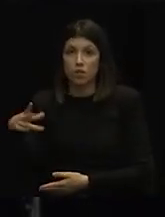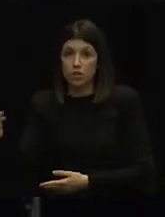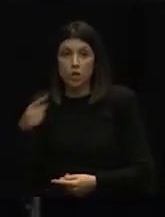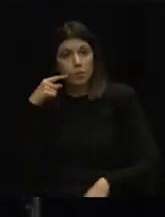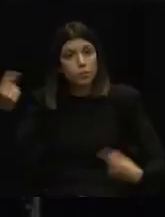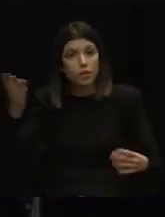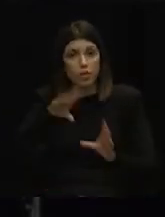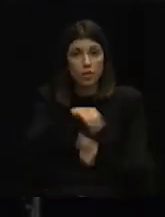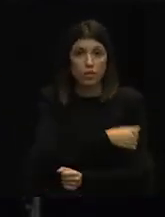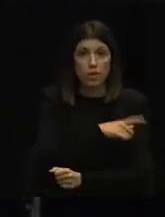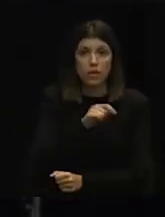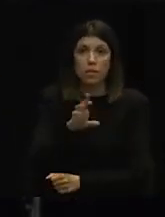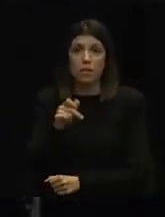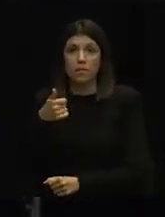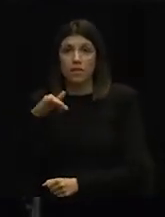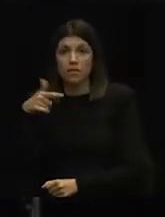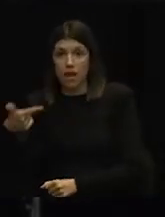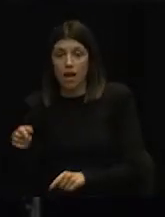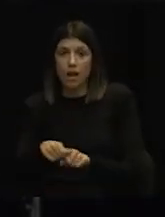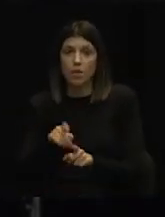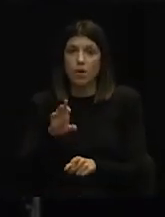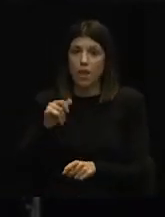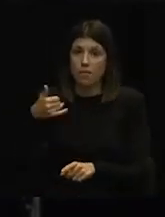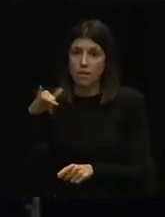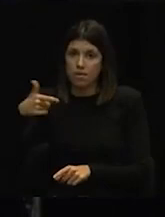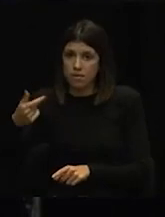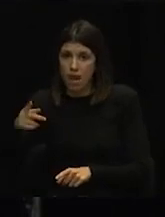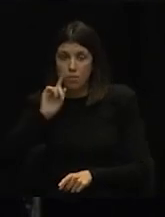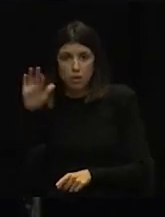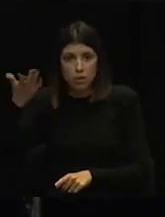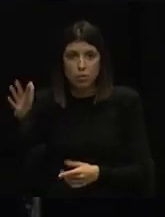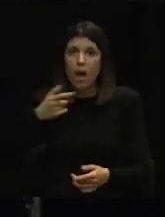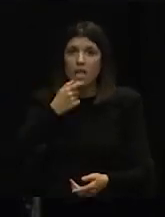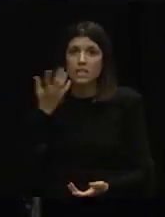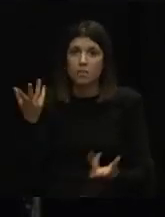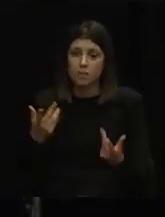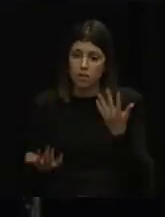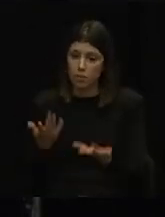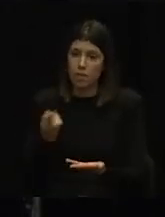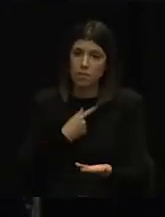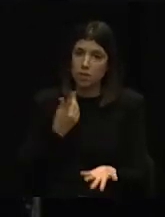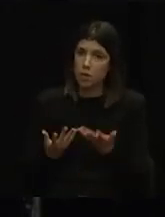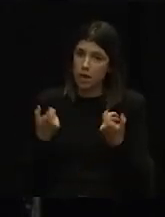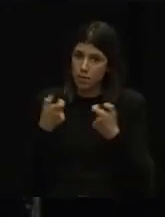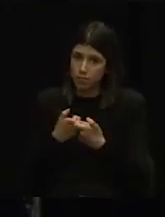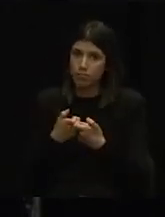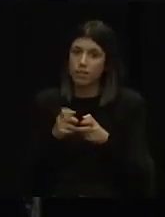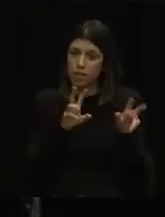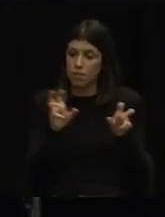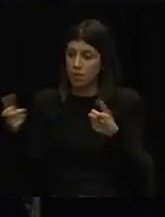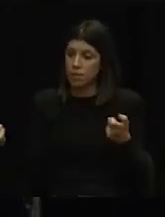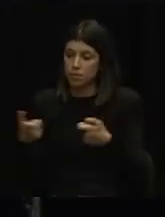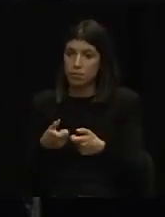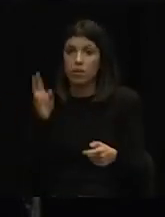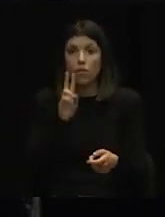anunciar incluir habitação e habita o hábito é importantíssimo Mas queremos comparar orçamentos sempre comparar aquilo que é comparável por isso